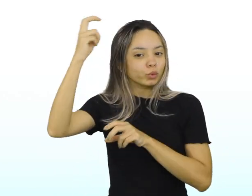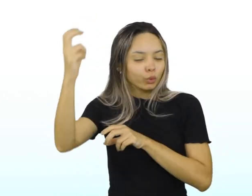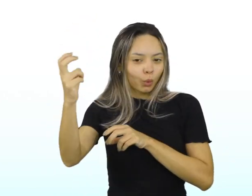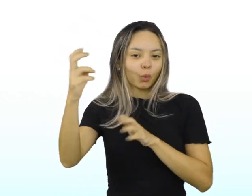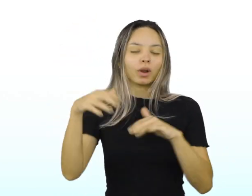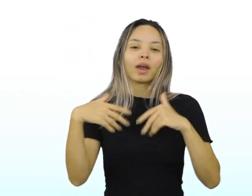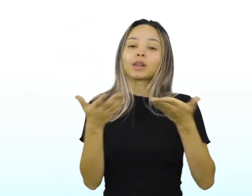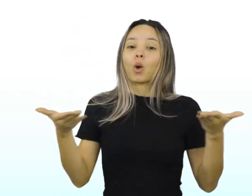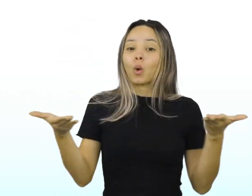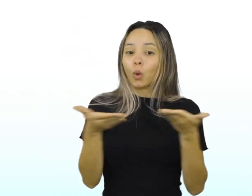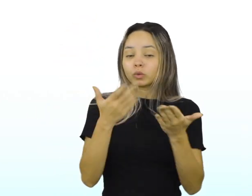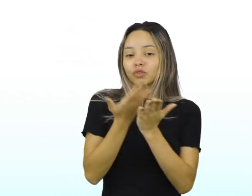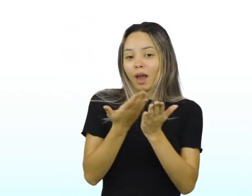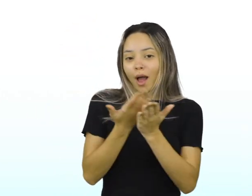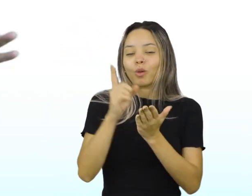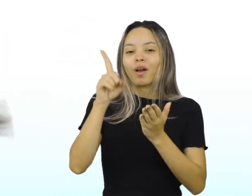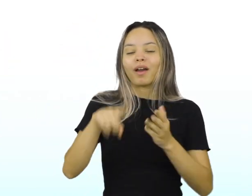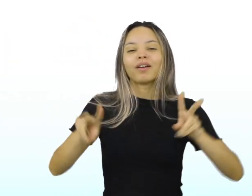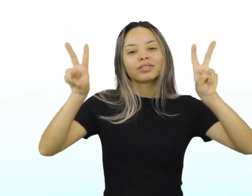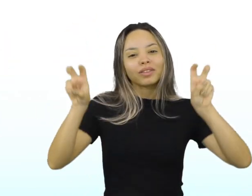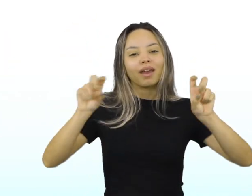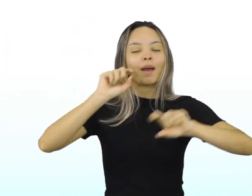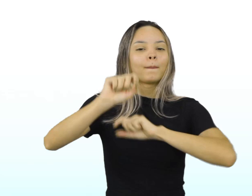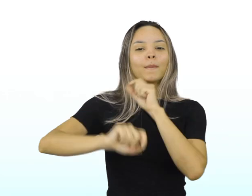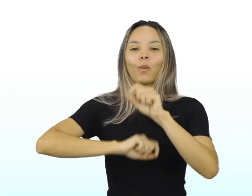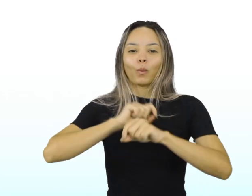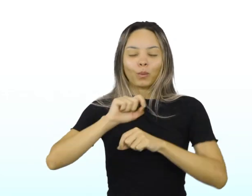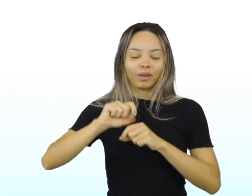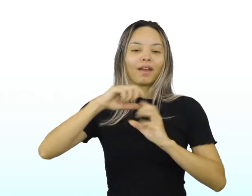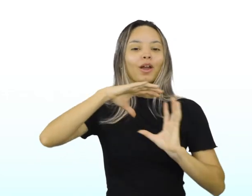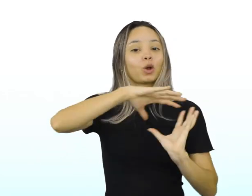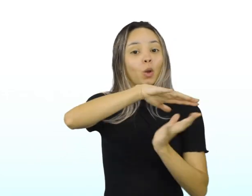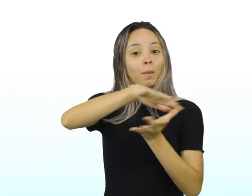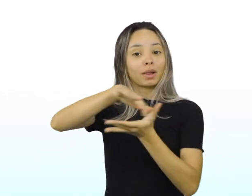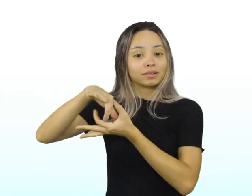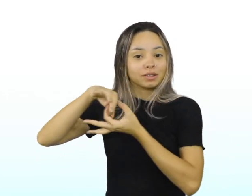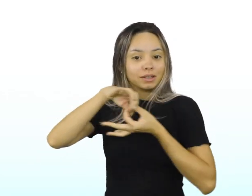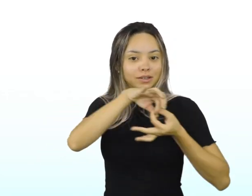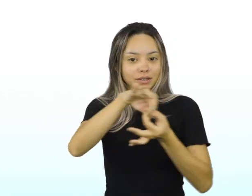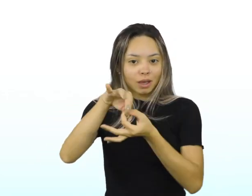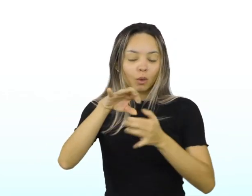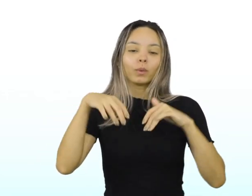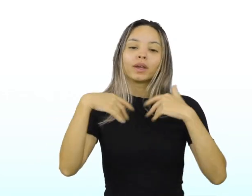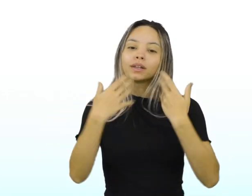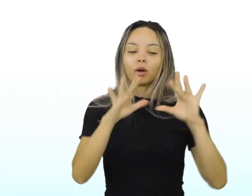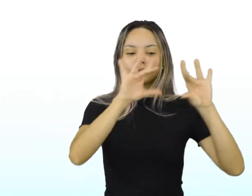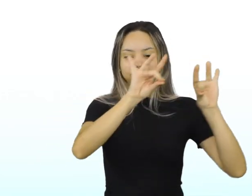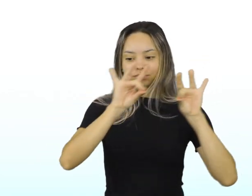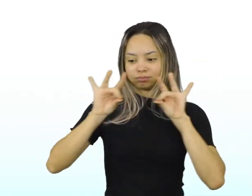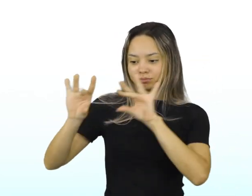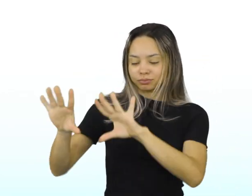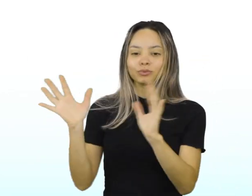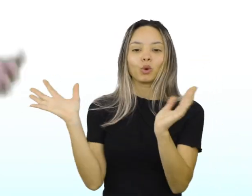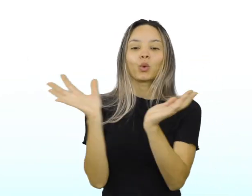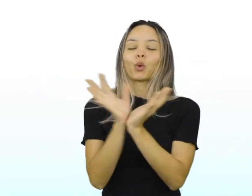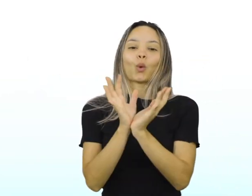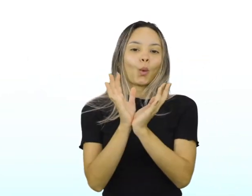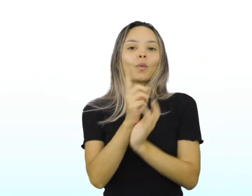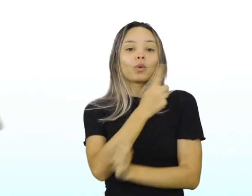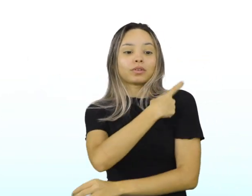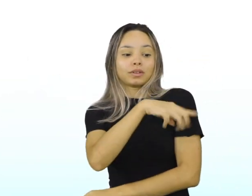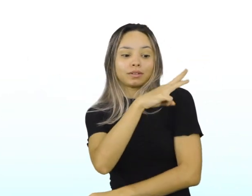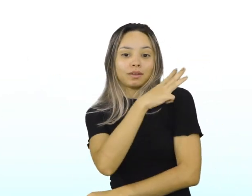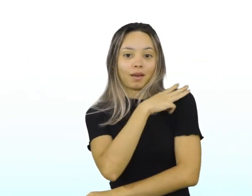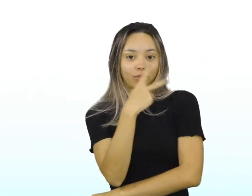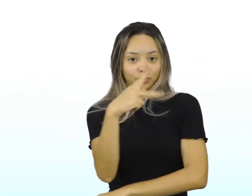aula é sobre globalização. Então pega já o link dessa aula, encaminha lá no grupo do Terceirão, encaminha para outros